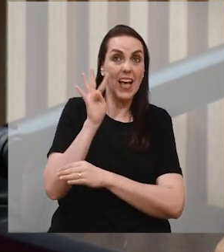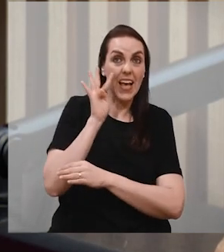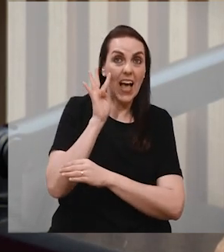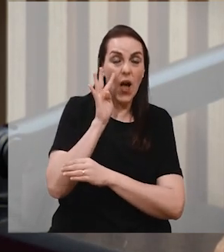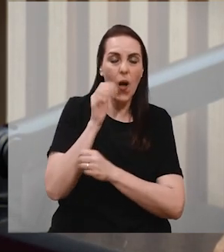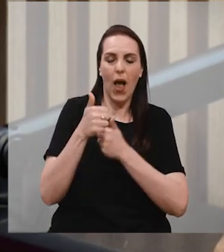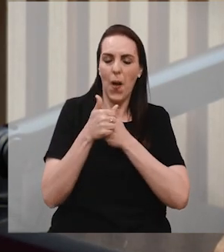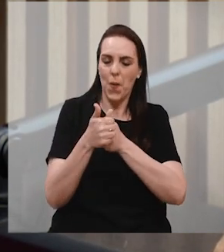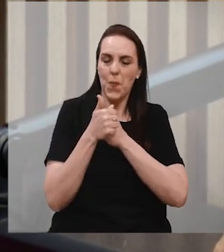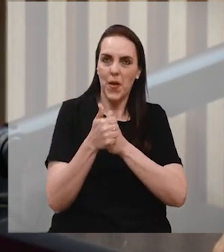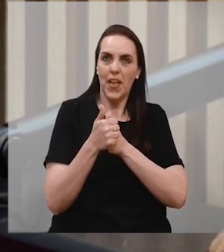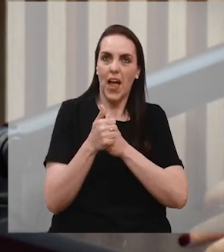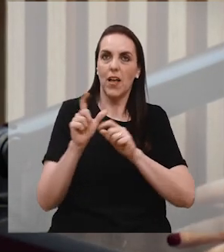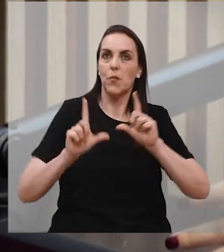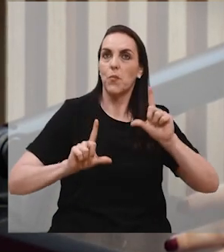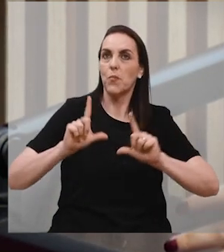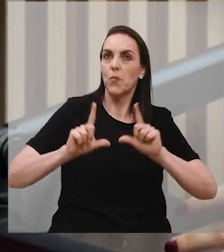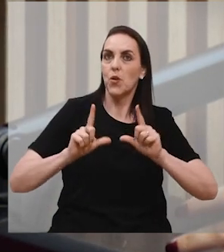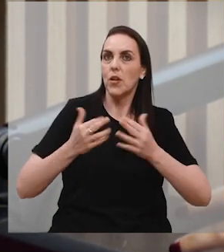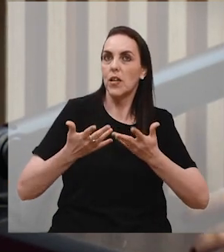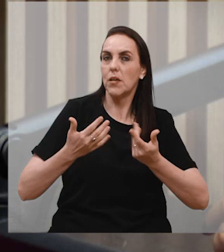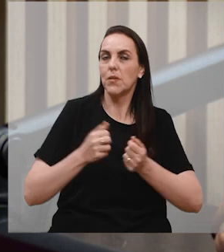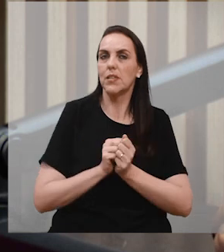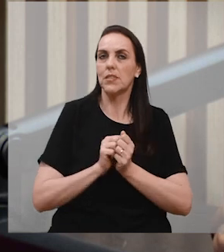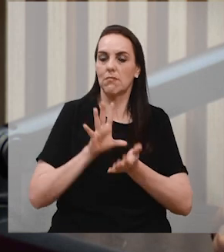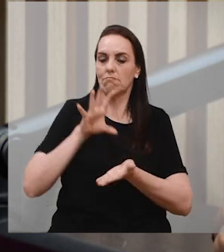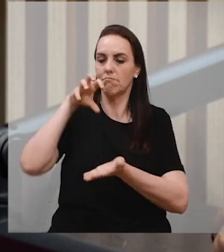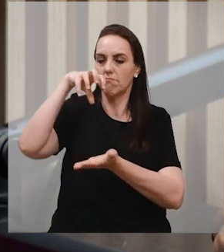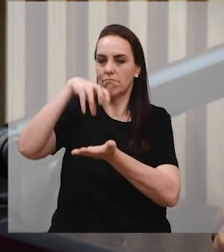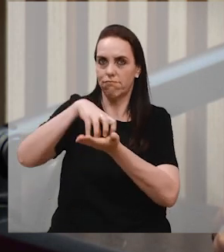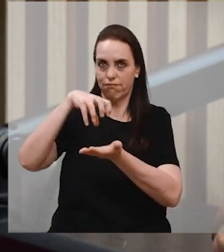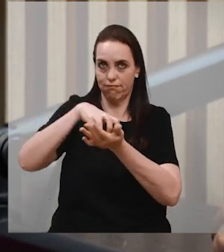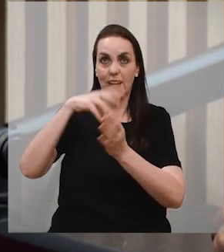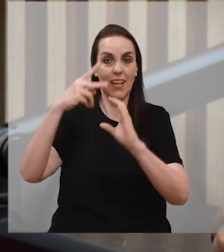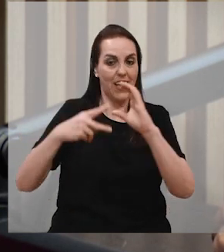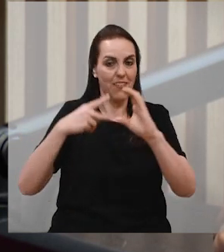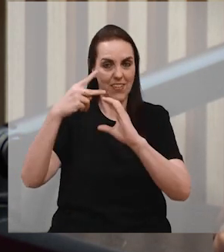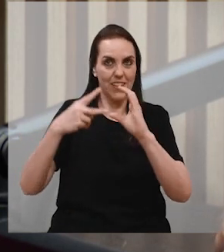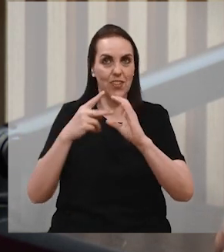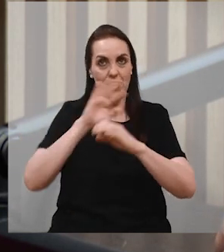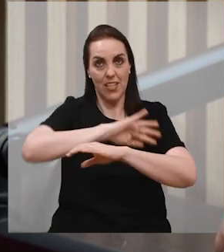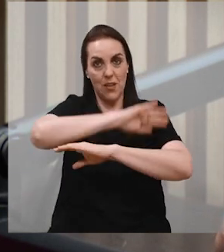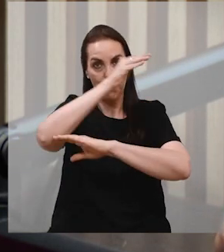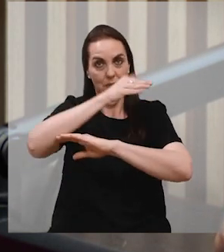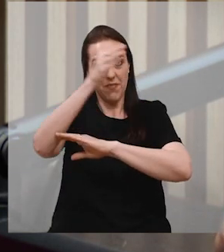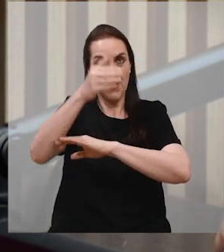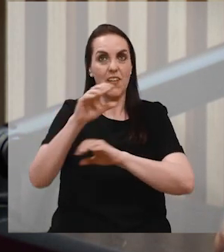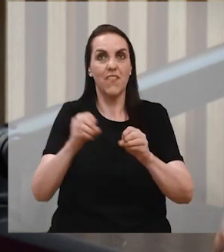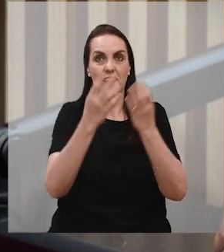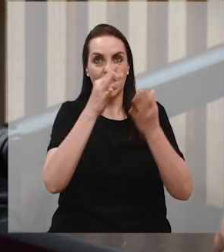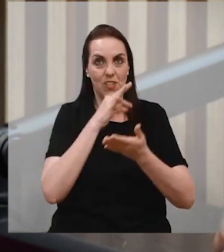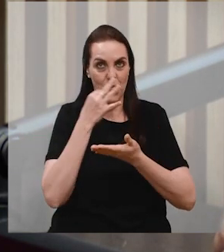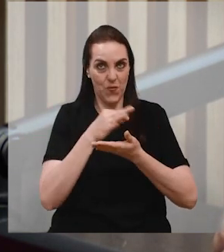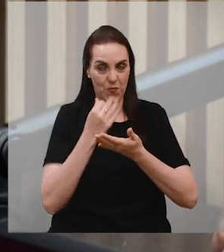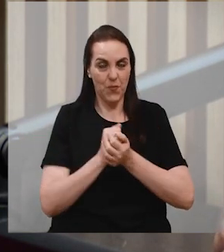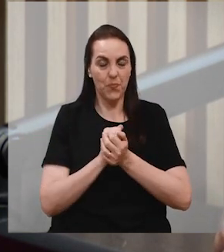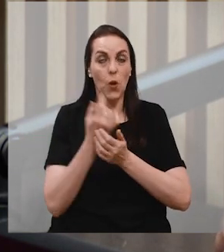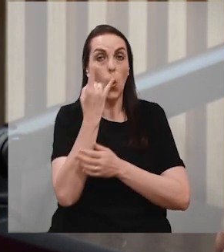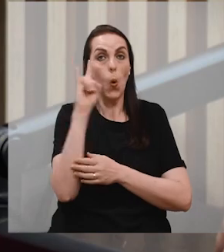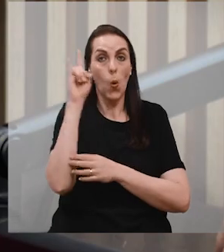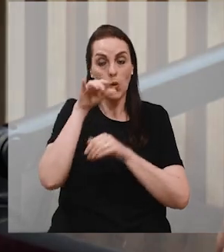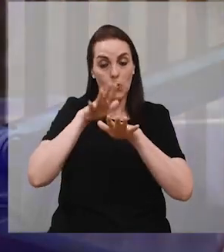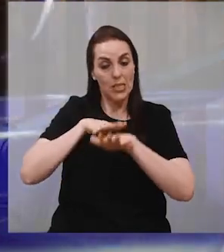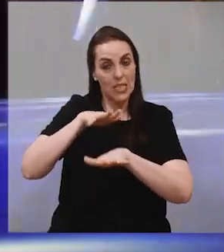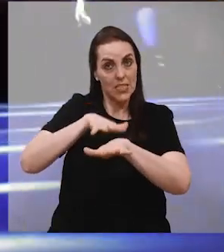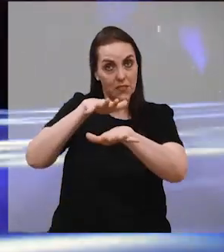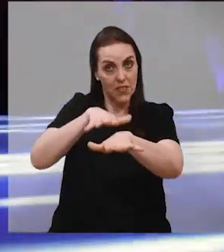legal acompanhar a produção dos programas no stand da Câmara, lá no parque. O último